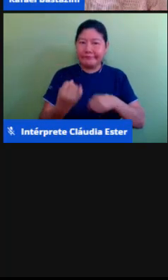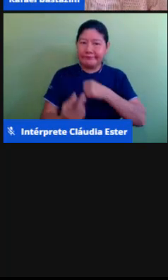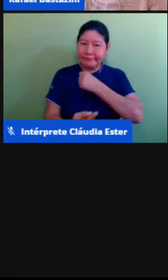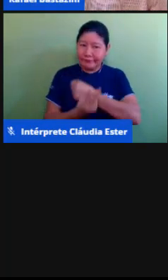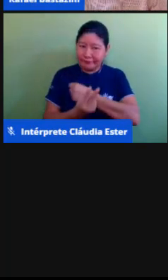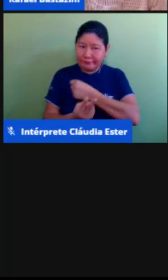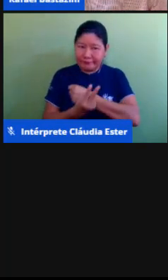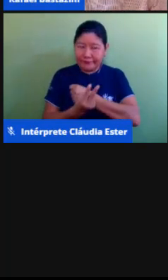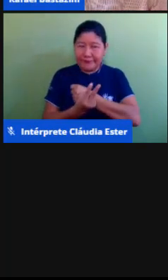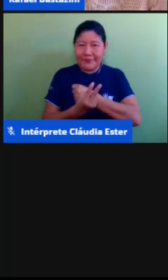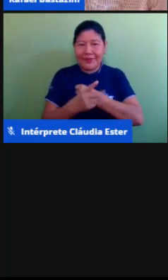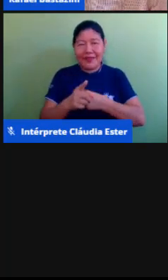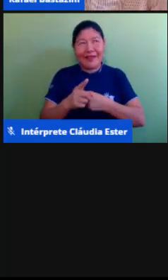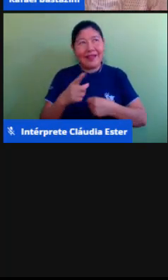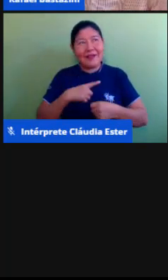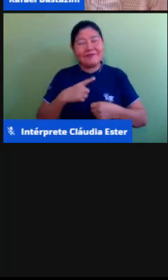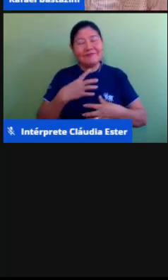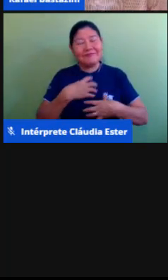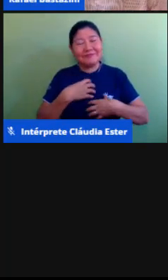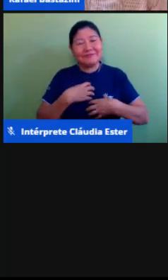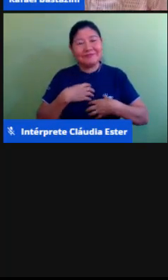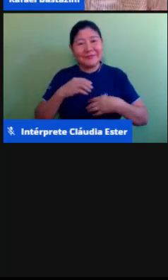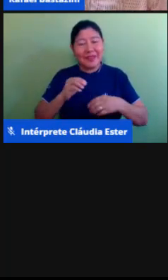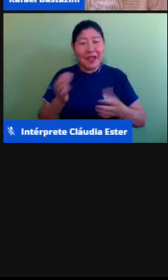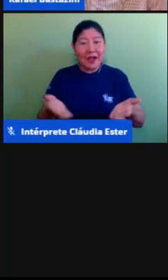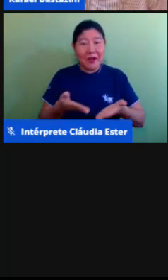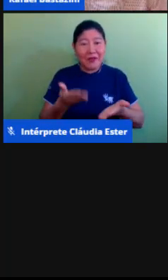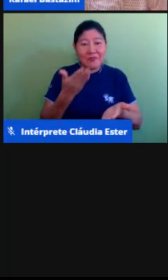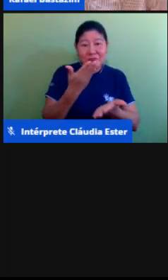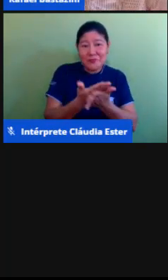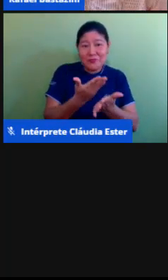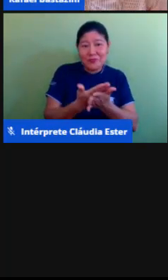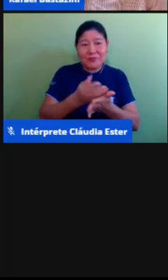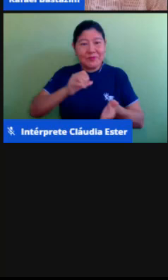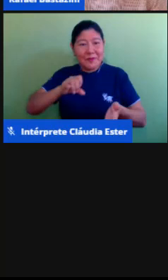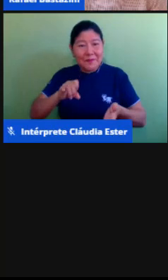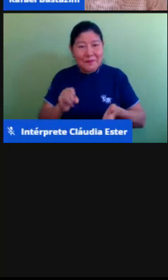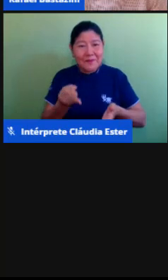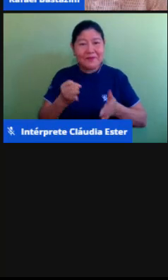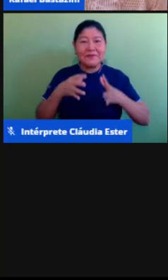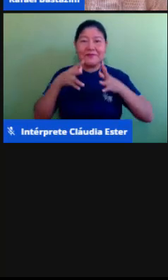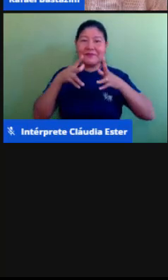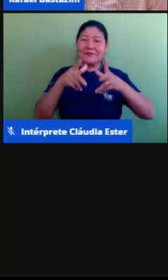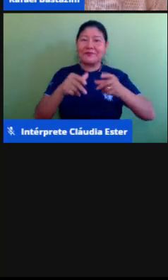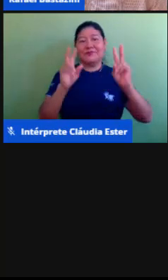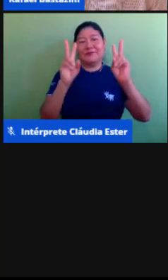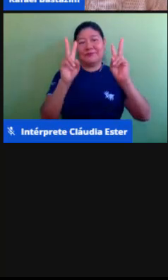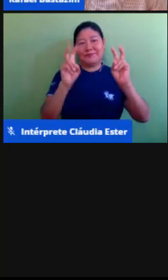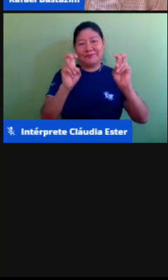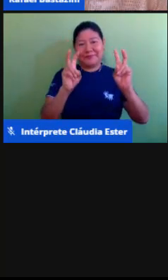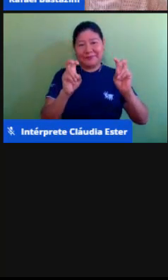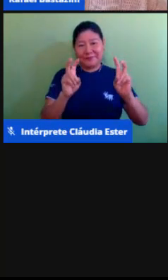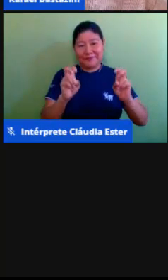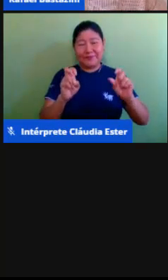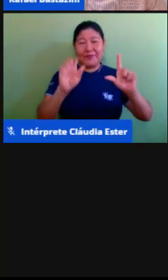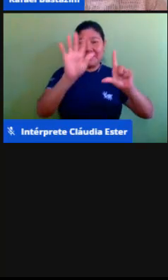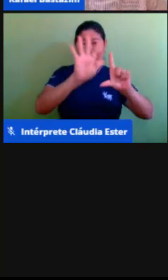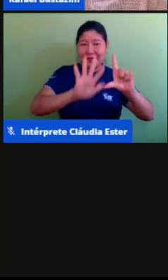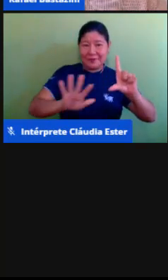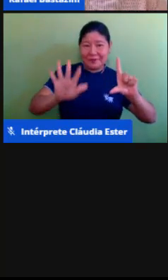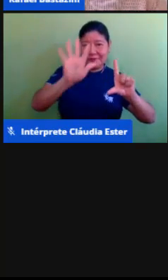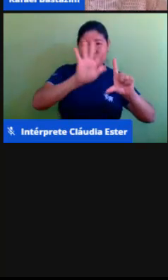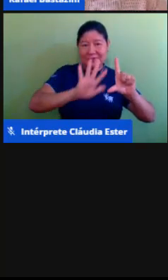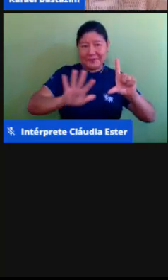proveitoso, né? Tudo isso que a gente vai apresentar para vocês, sobretudo em relação à plataforma,